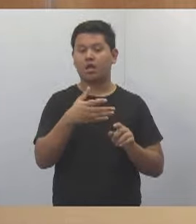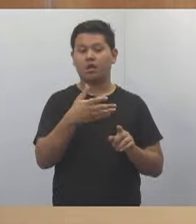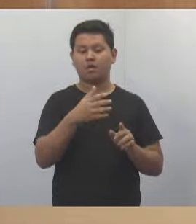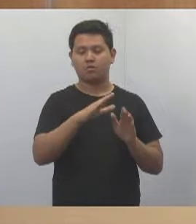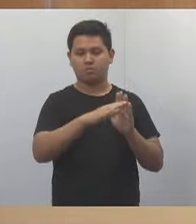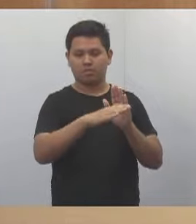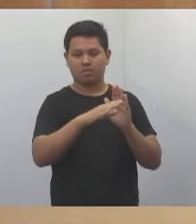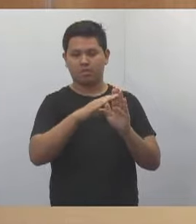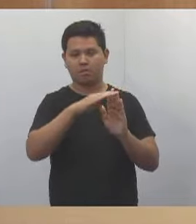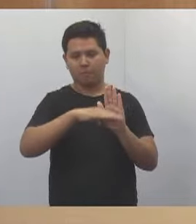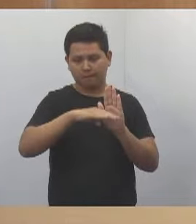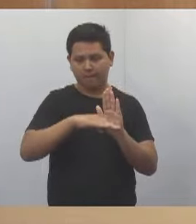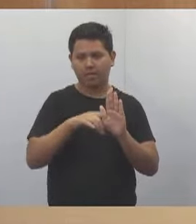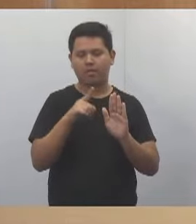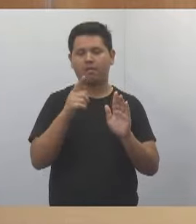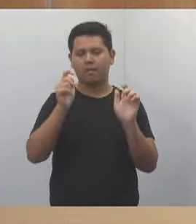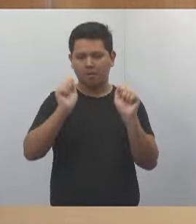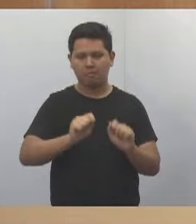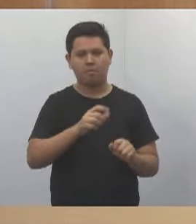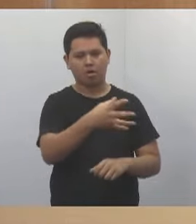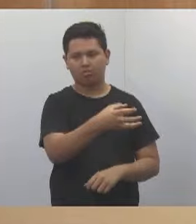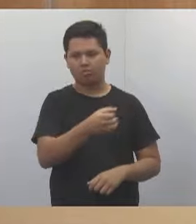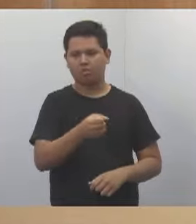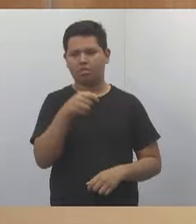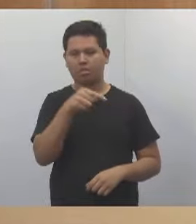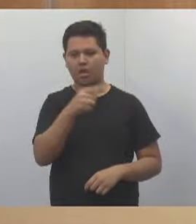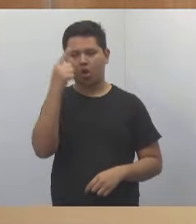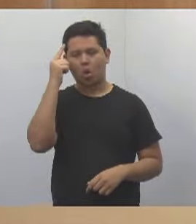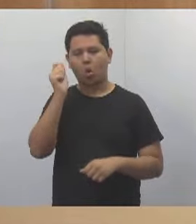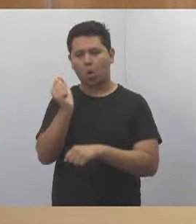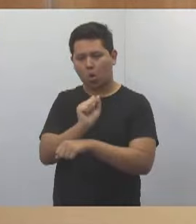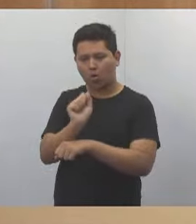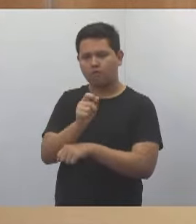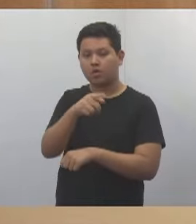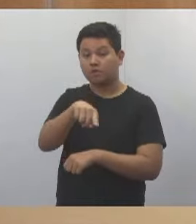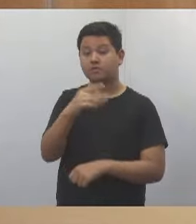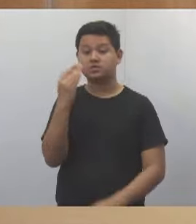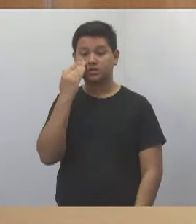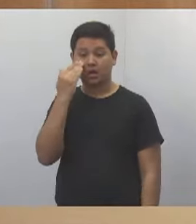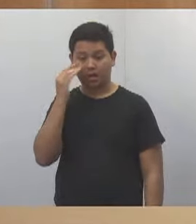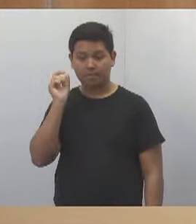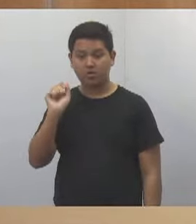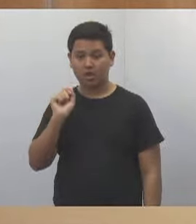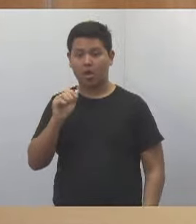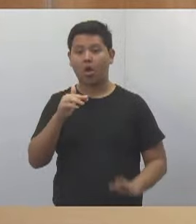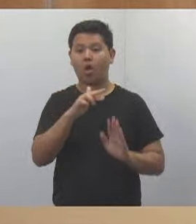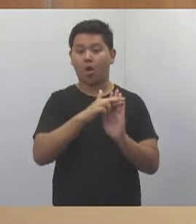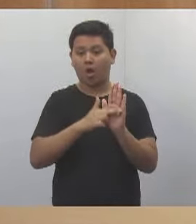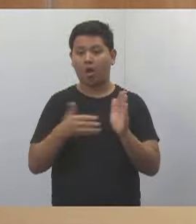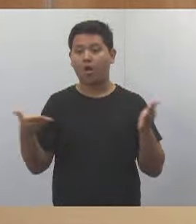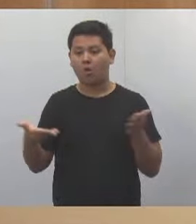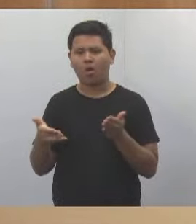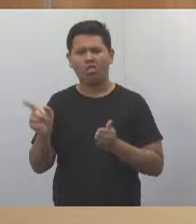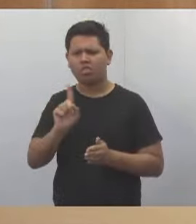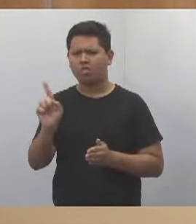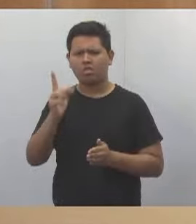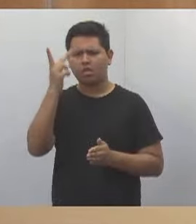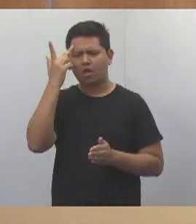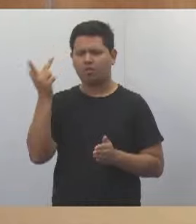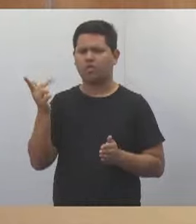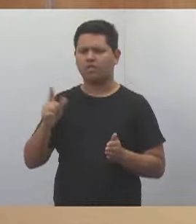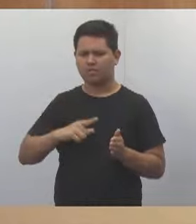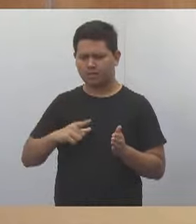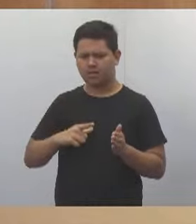para regularização. Entretanto, como é de conhecimento geral, as medidas atualmente existentes não surtem o